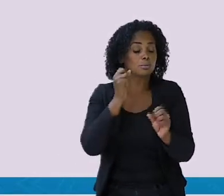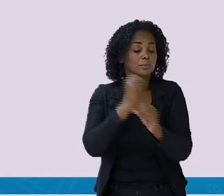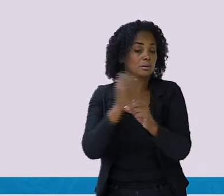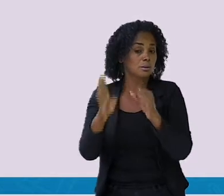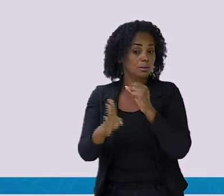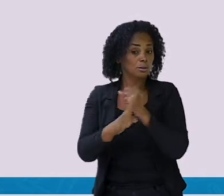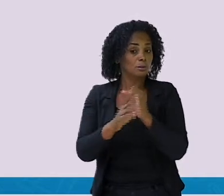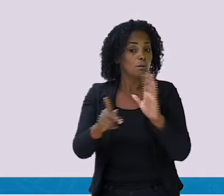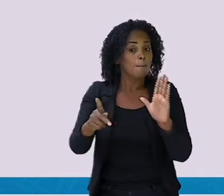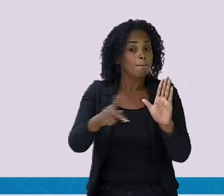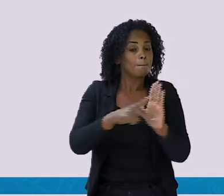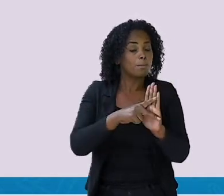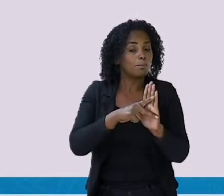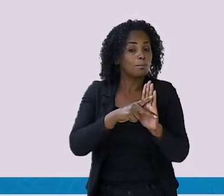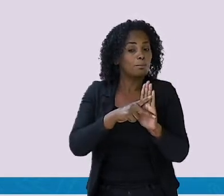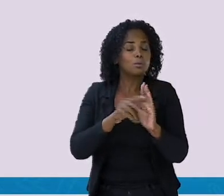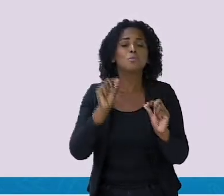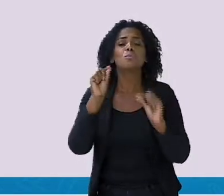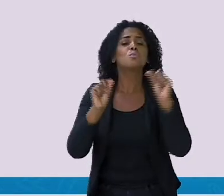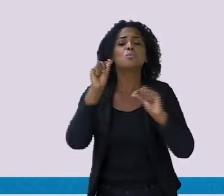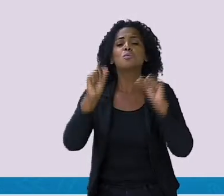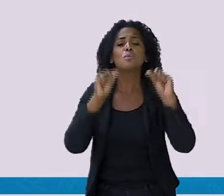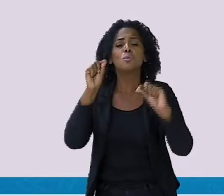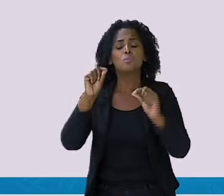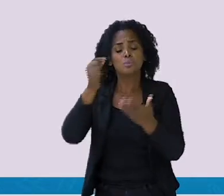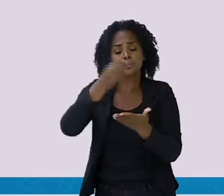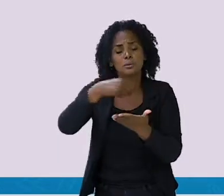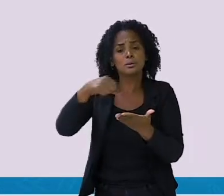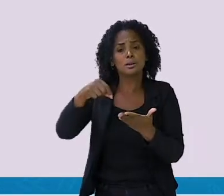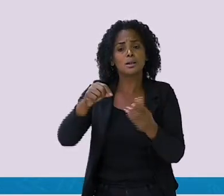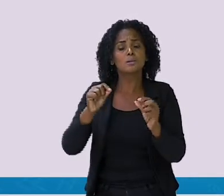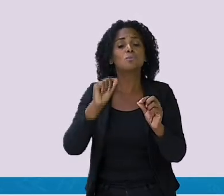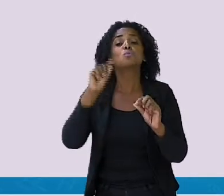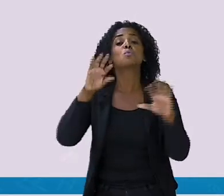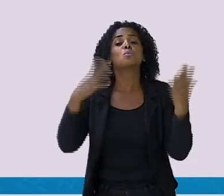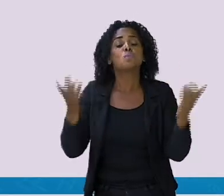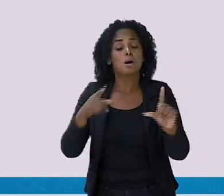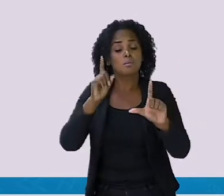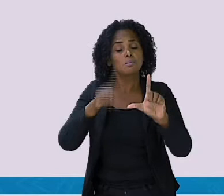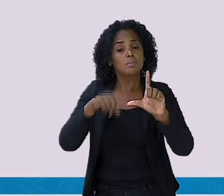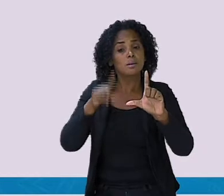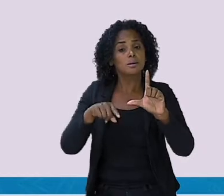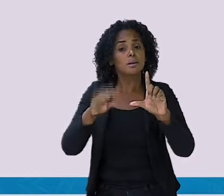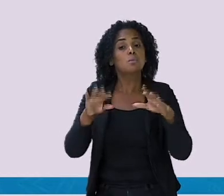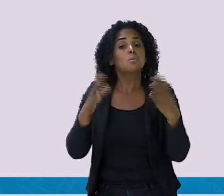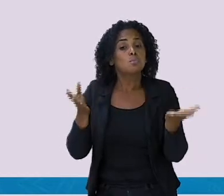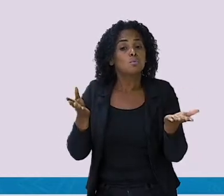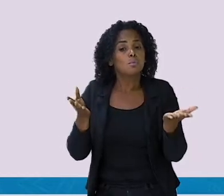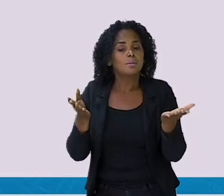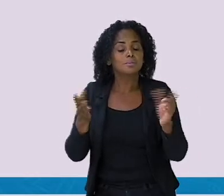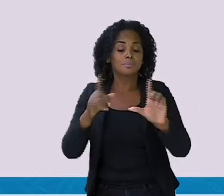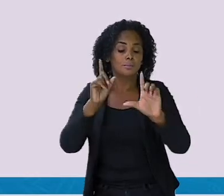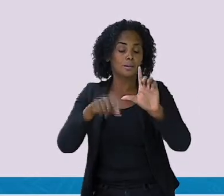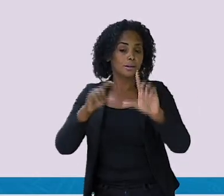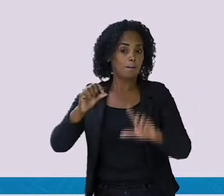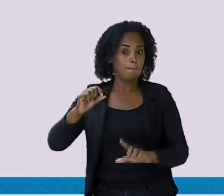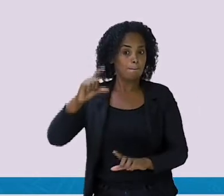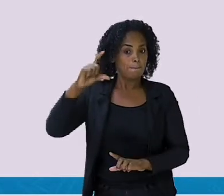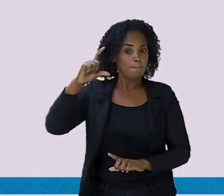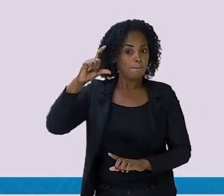um nome para a pessoa. Uma maneira particular é o que caracteriza